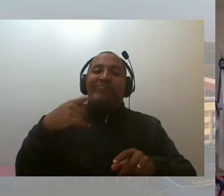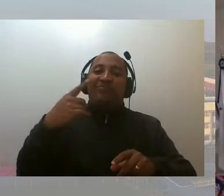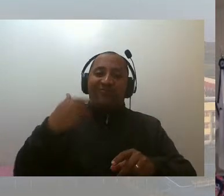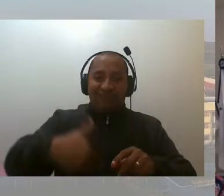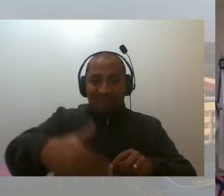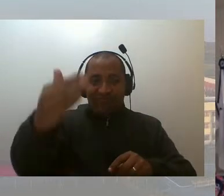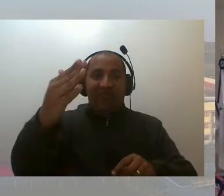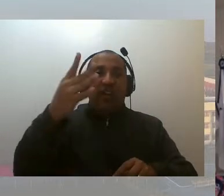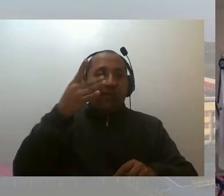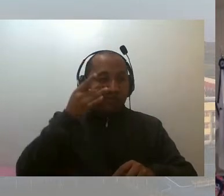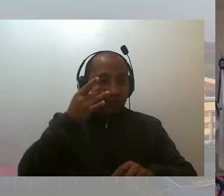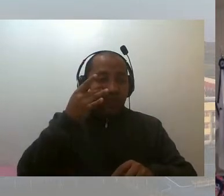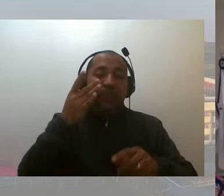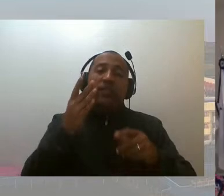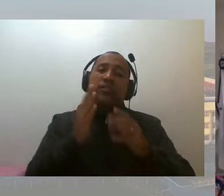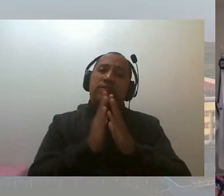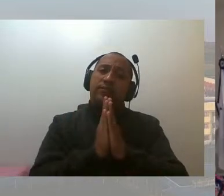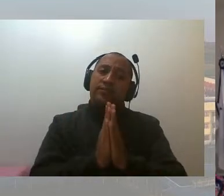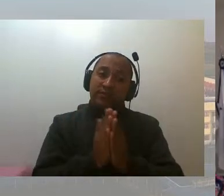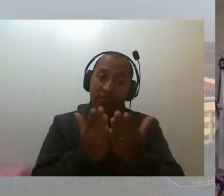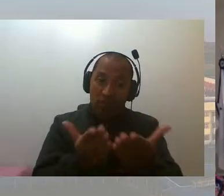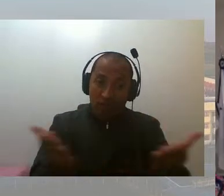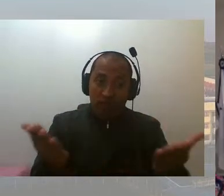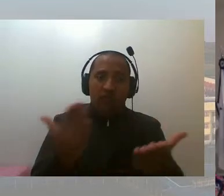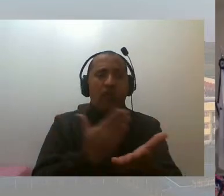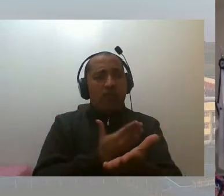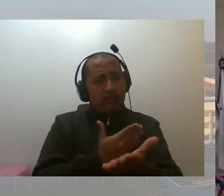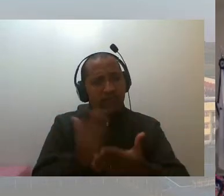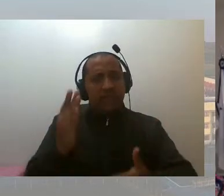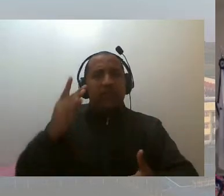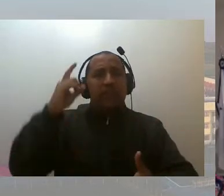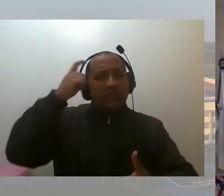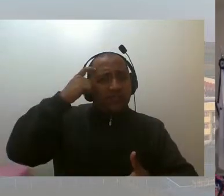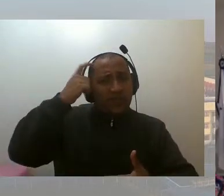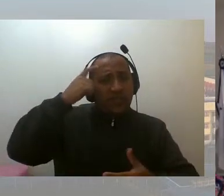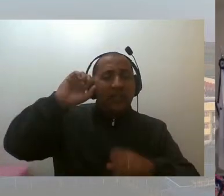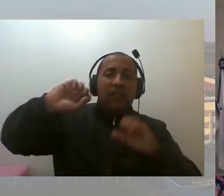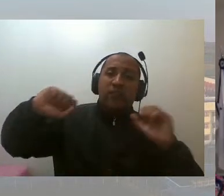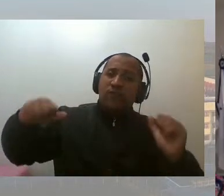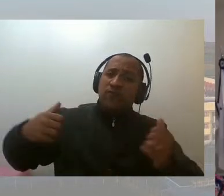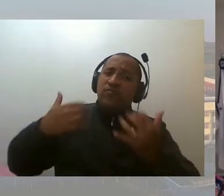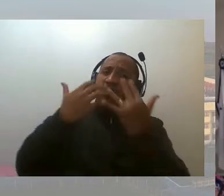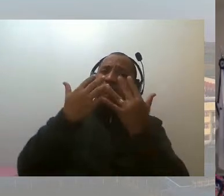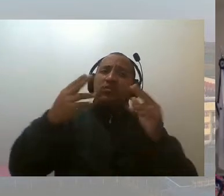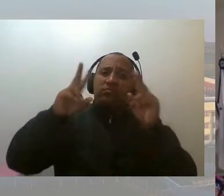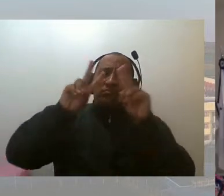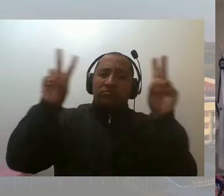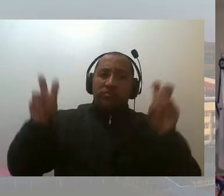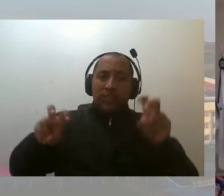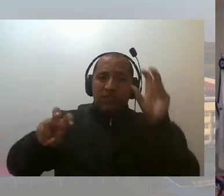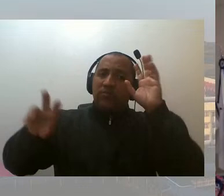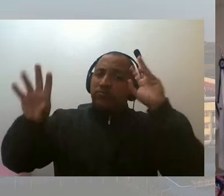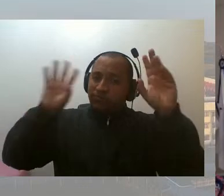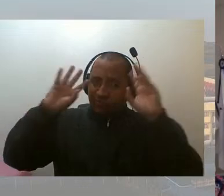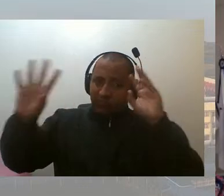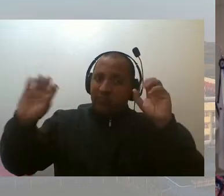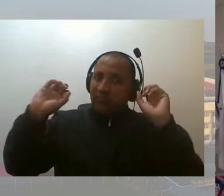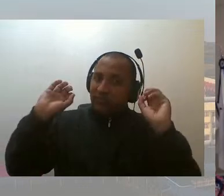de hoje, comecem a viver o evento e a atender as demandas que vão chegar para o evento. Tá?